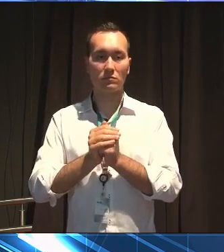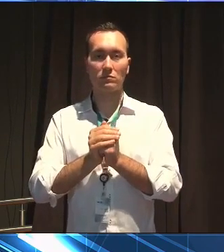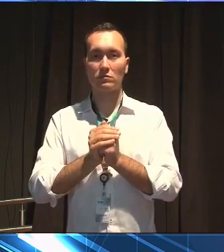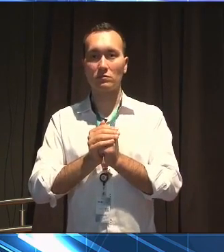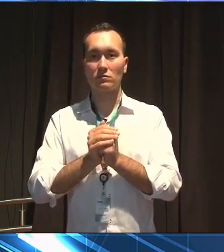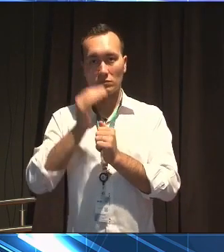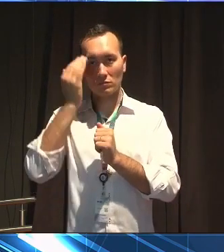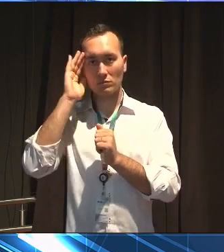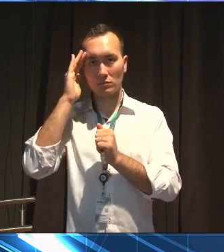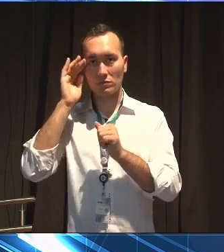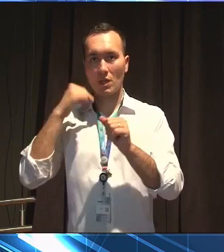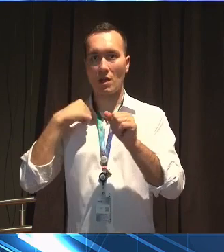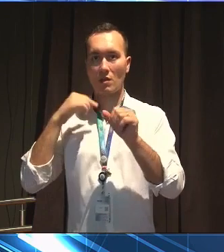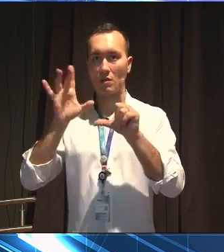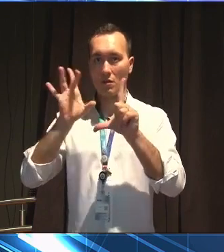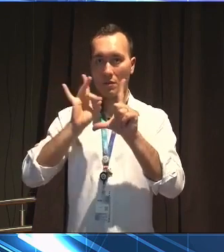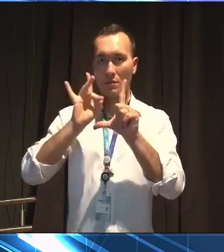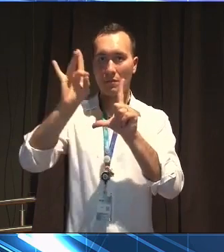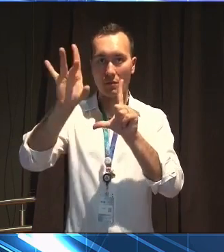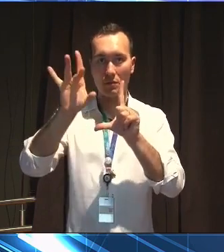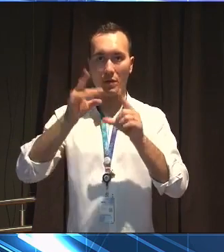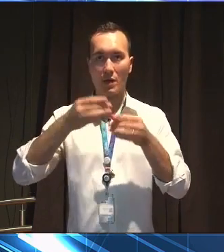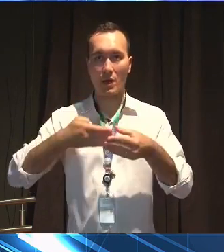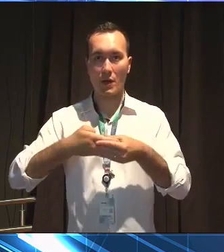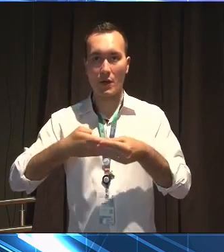vou compartilhar esse cookie.